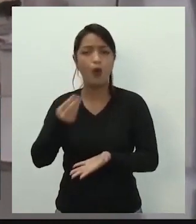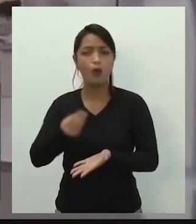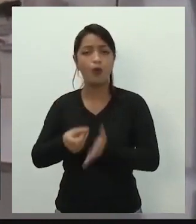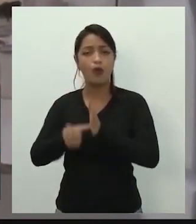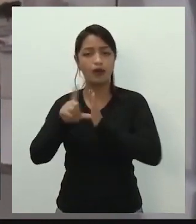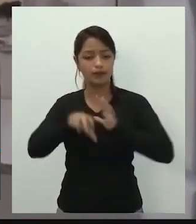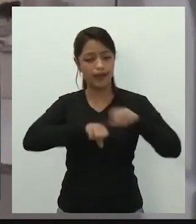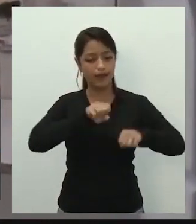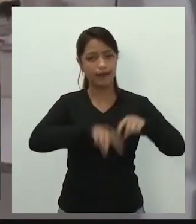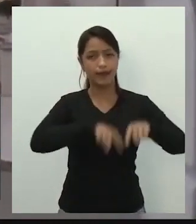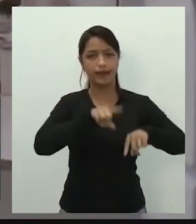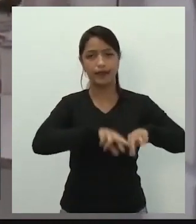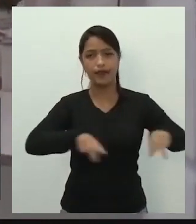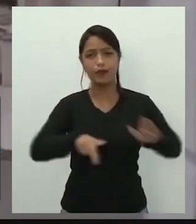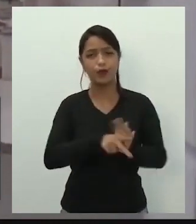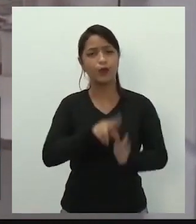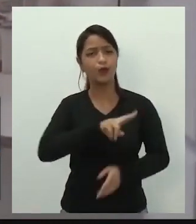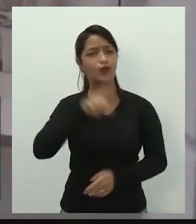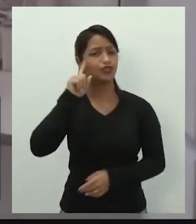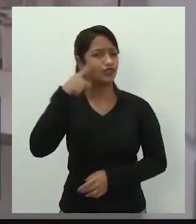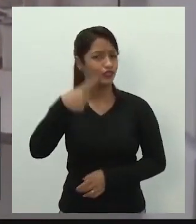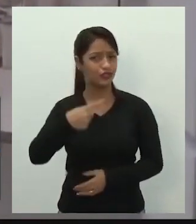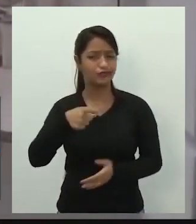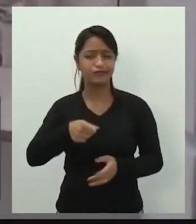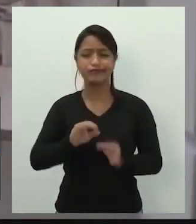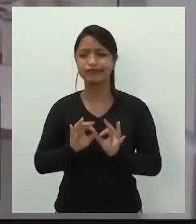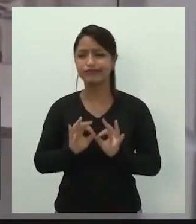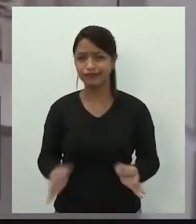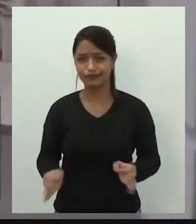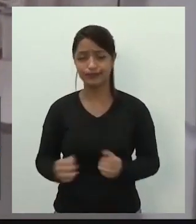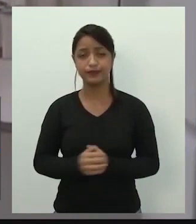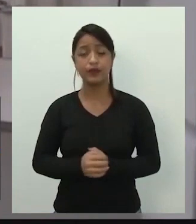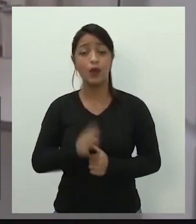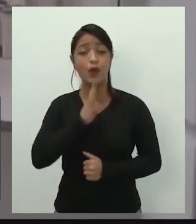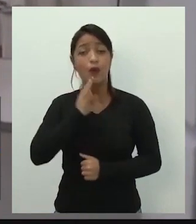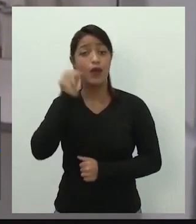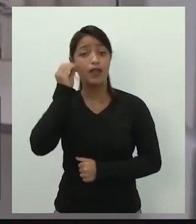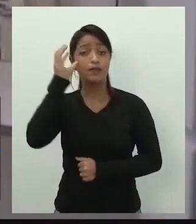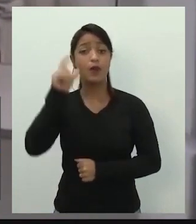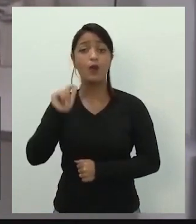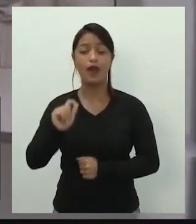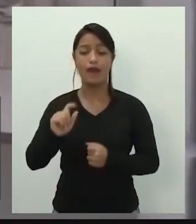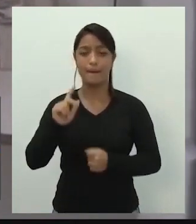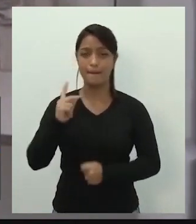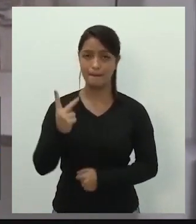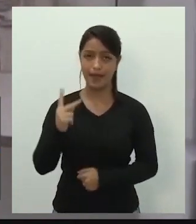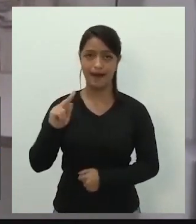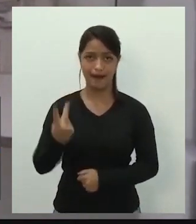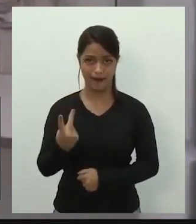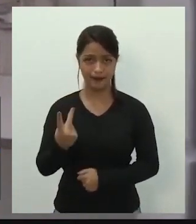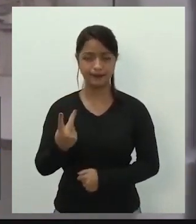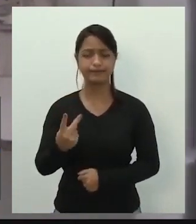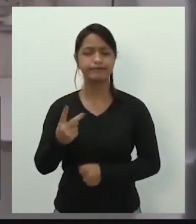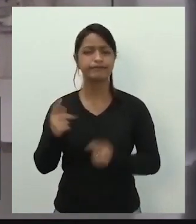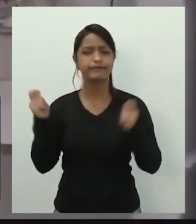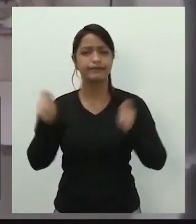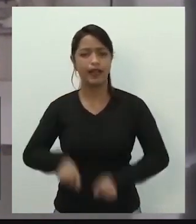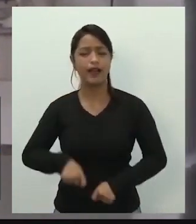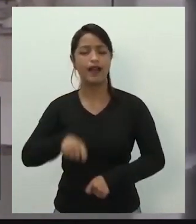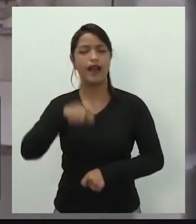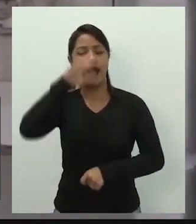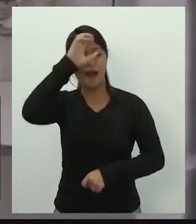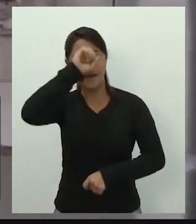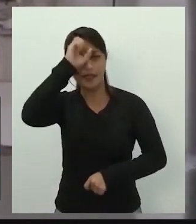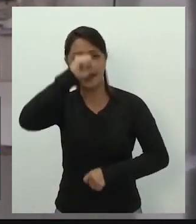cotidiano. Um experimento simples, cujo objeto do conhecimento é o pH. O pH permite o desenvolvimento de competências